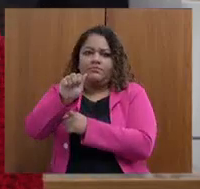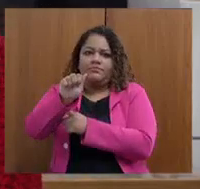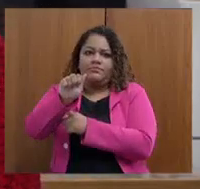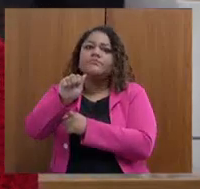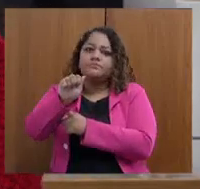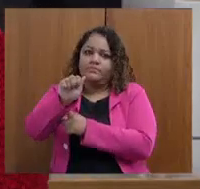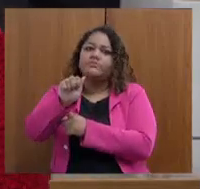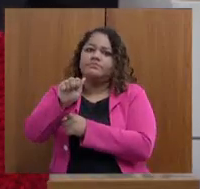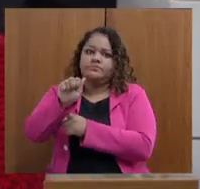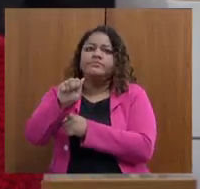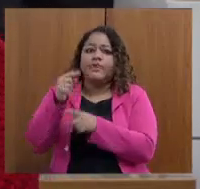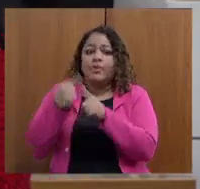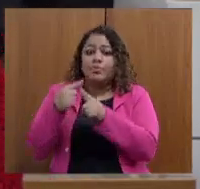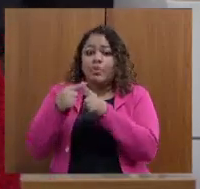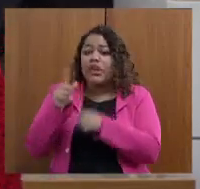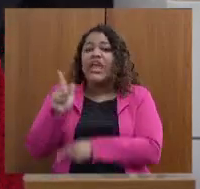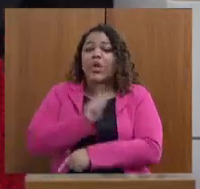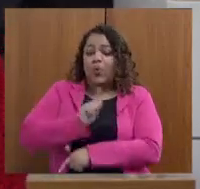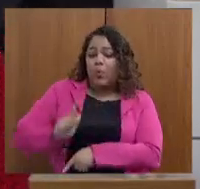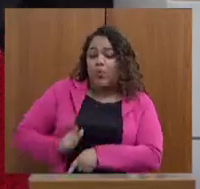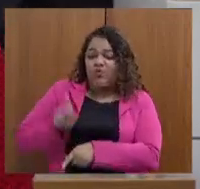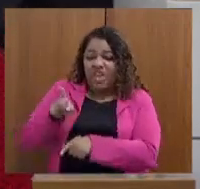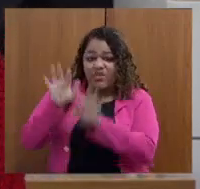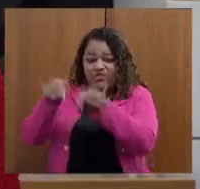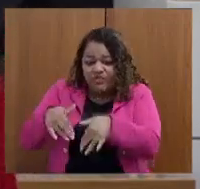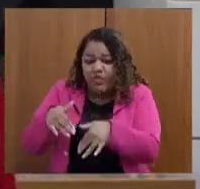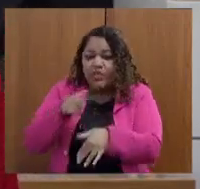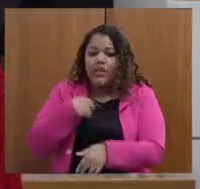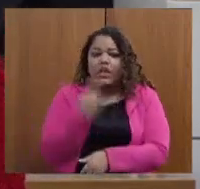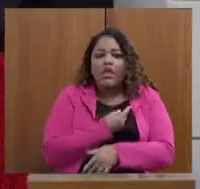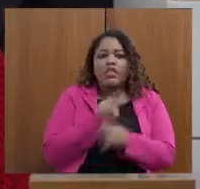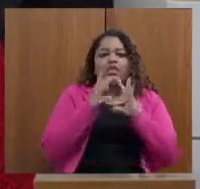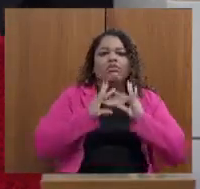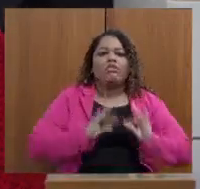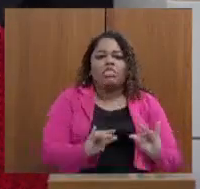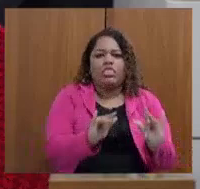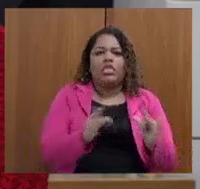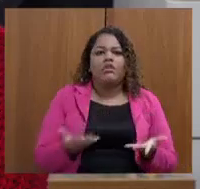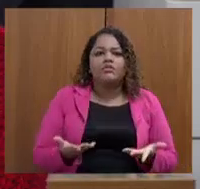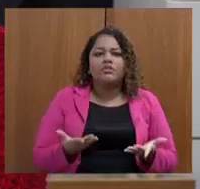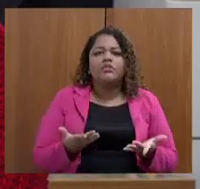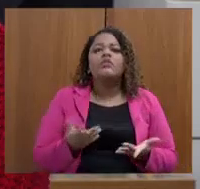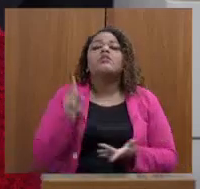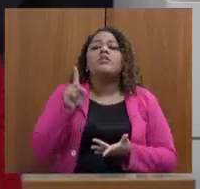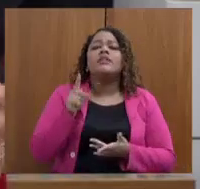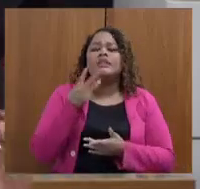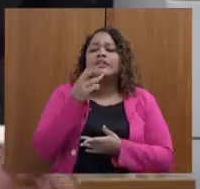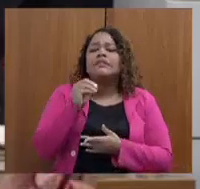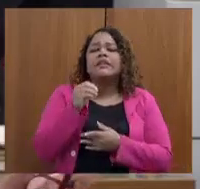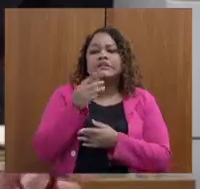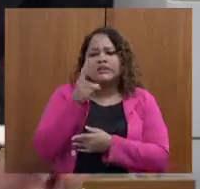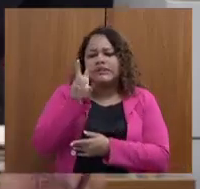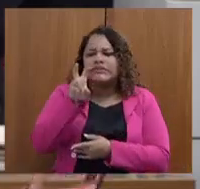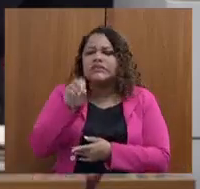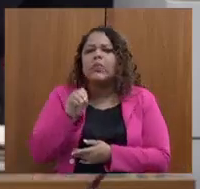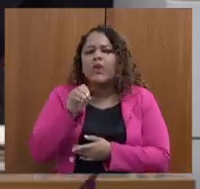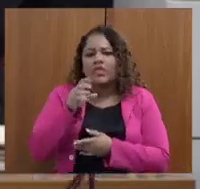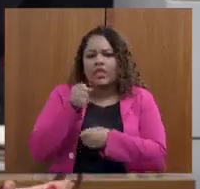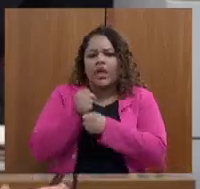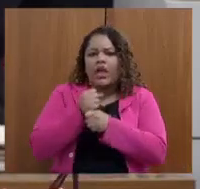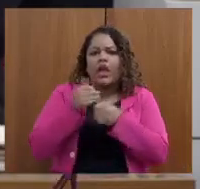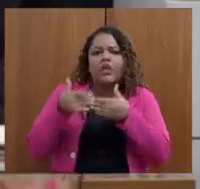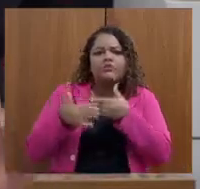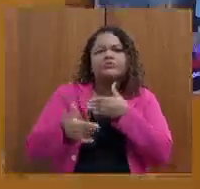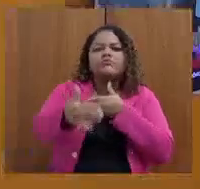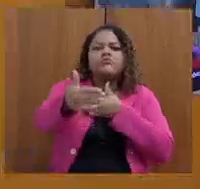e aí a pergunta do que que fica para a gente responder daqui 20 30 50 anos não sei daqui quanto tempo a gente vai responder